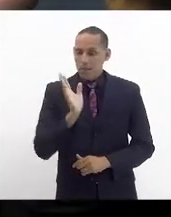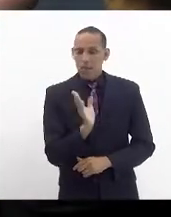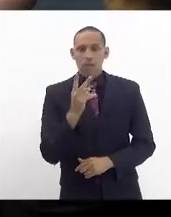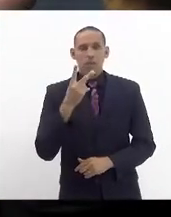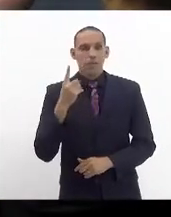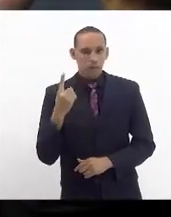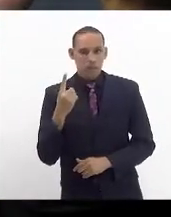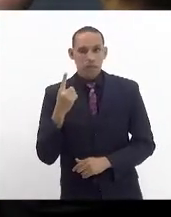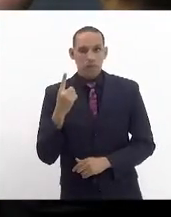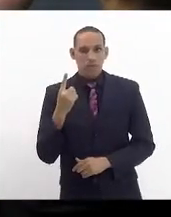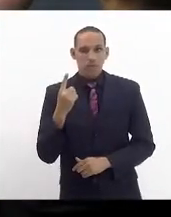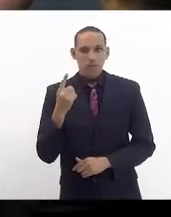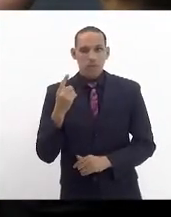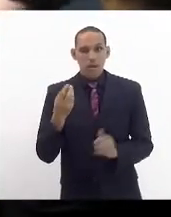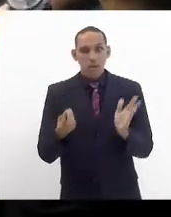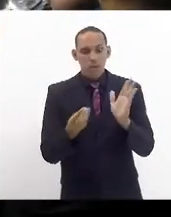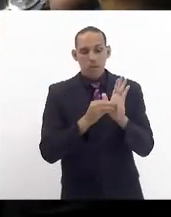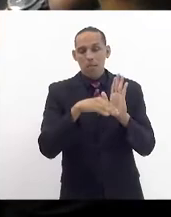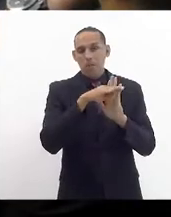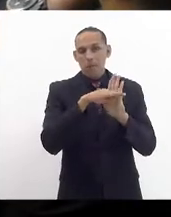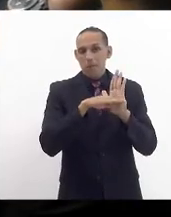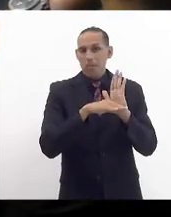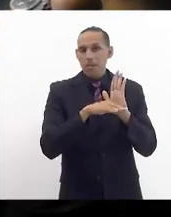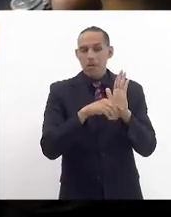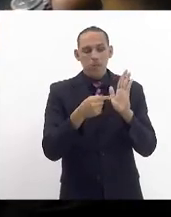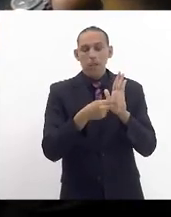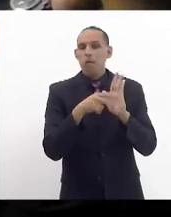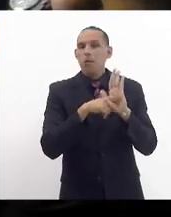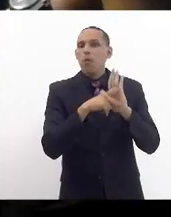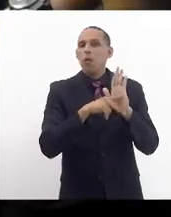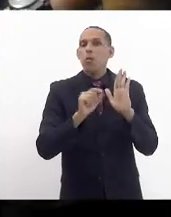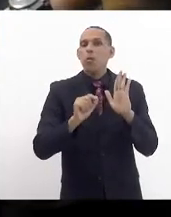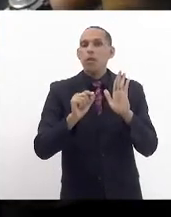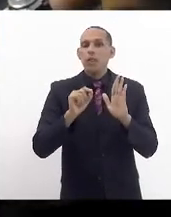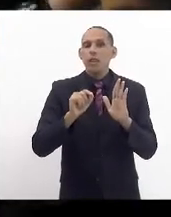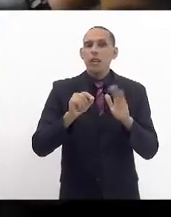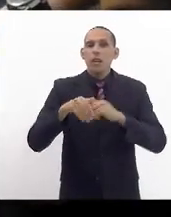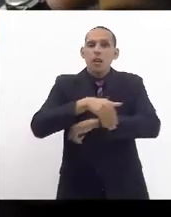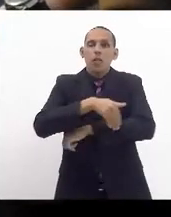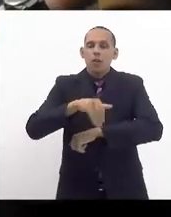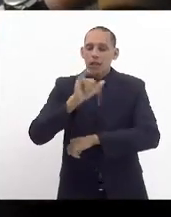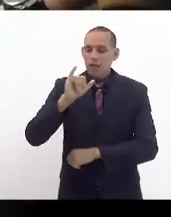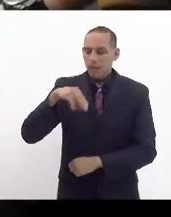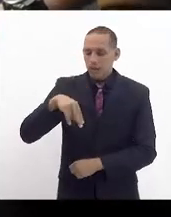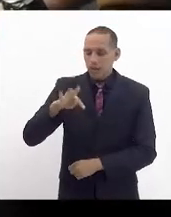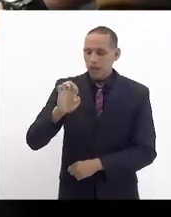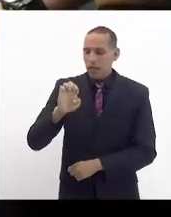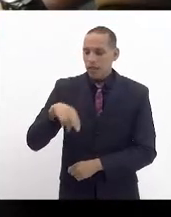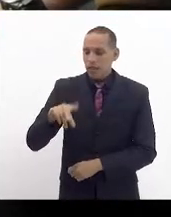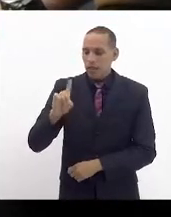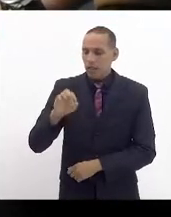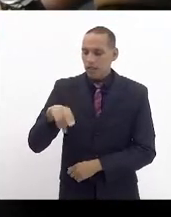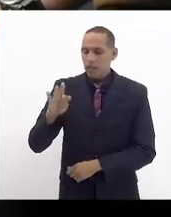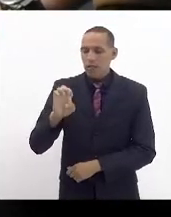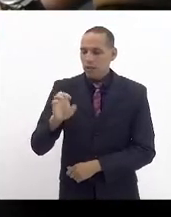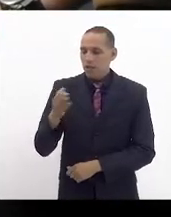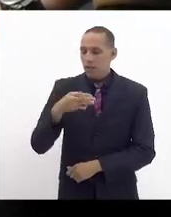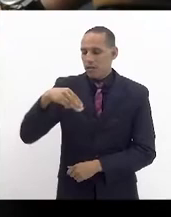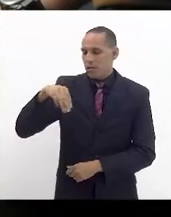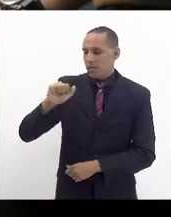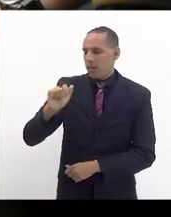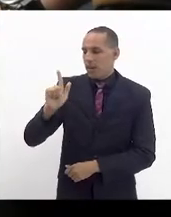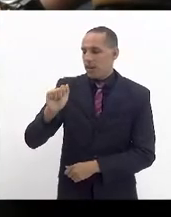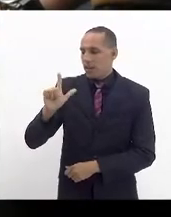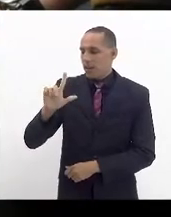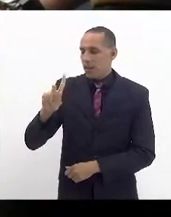4730/21 para a pauta, que é, ele fala da Intendente Magalhães. Intendente Magalhães, que é o maior shopping a